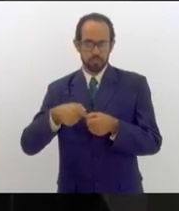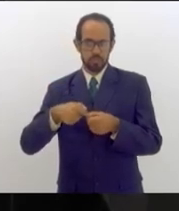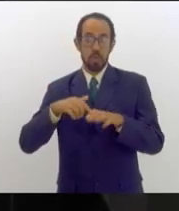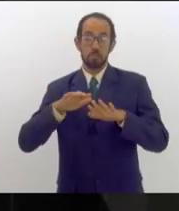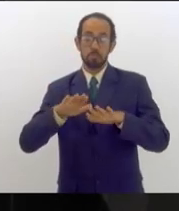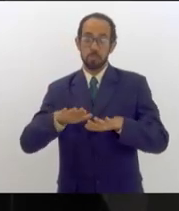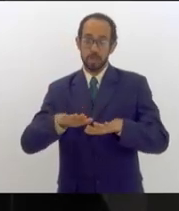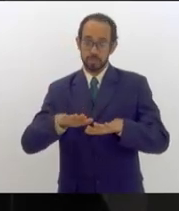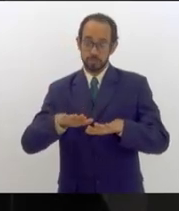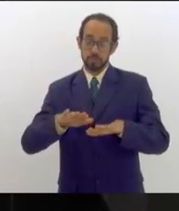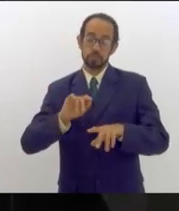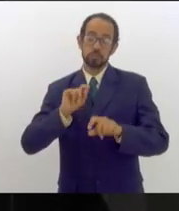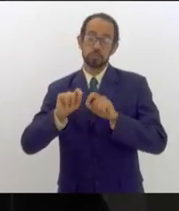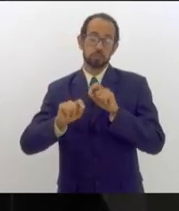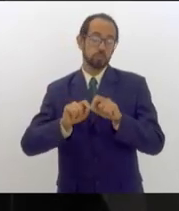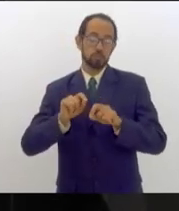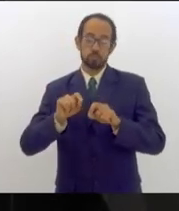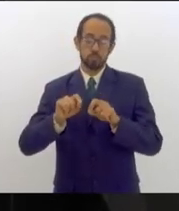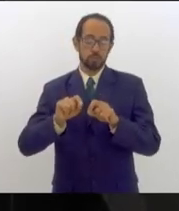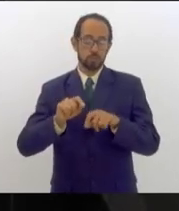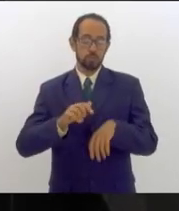entretanto entretanto